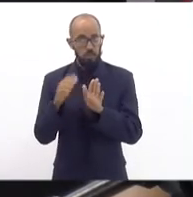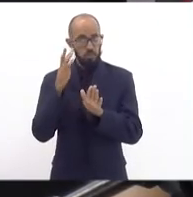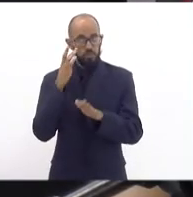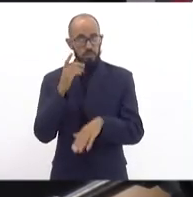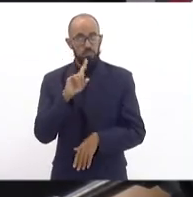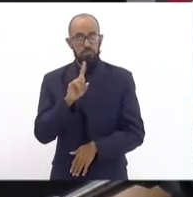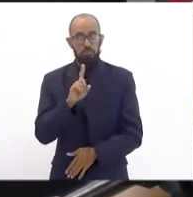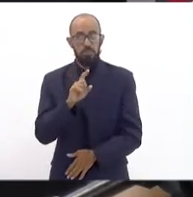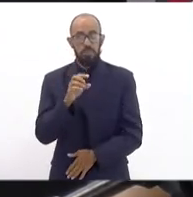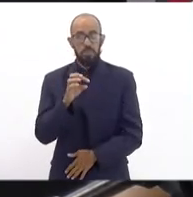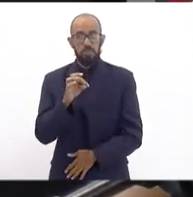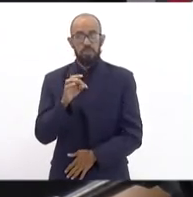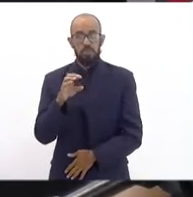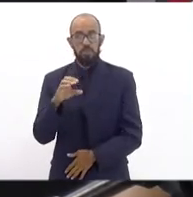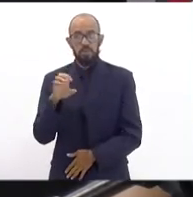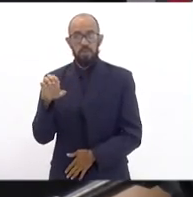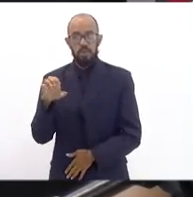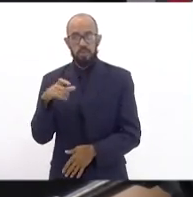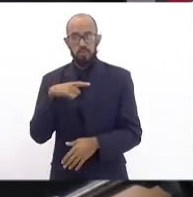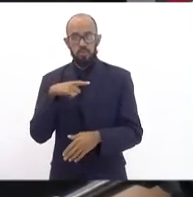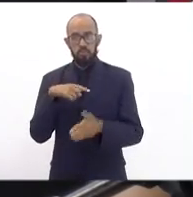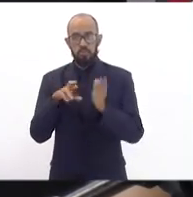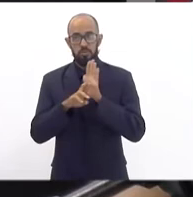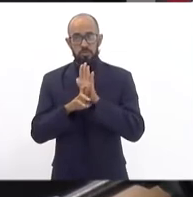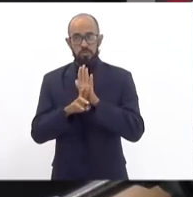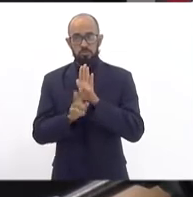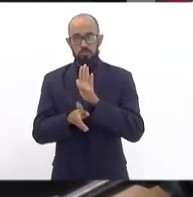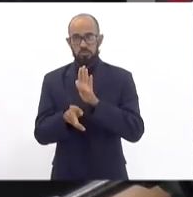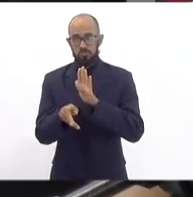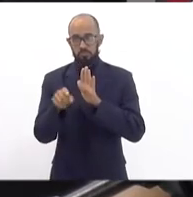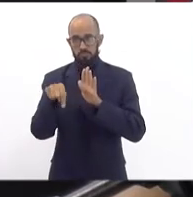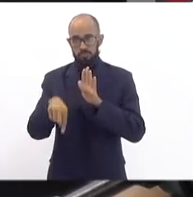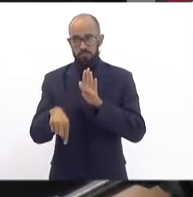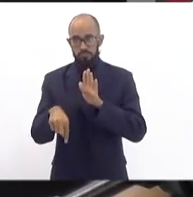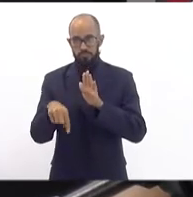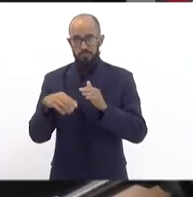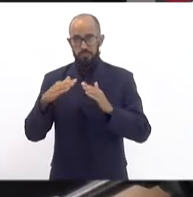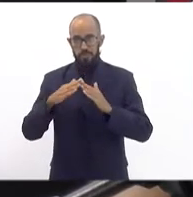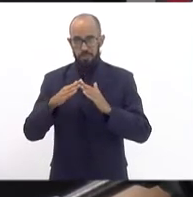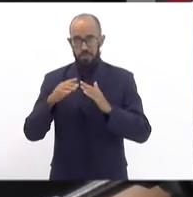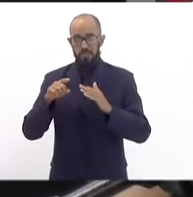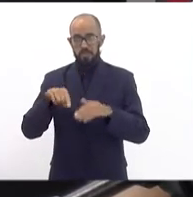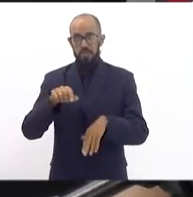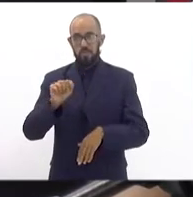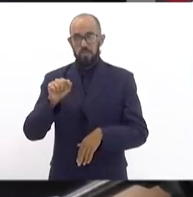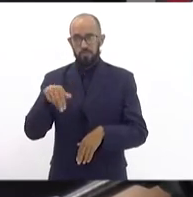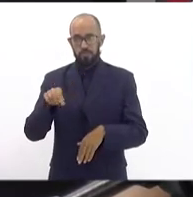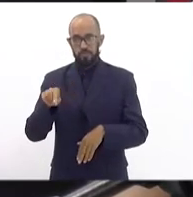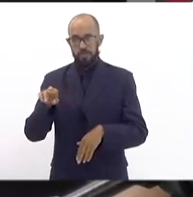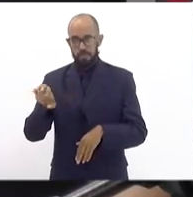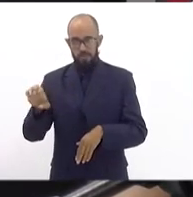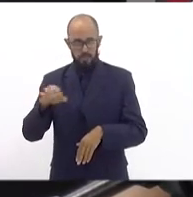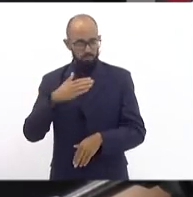só na sexta-feira, tinha um representante permanente aqui na casa, que é o André. Muito prazer.